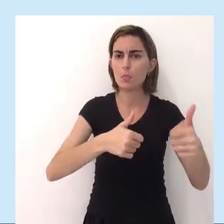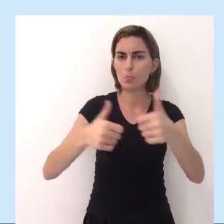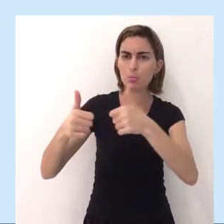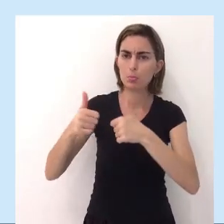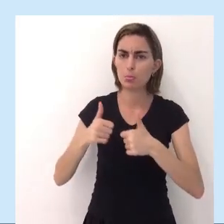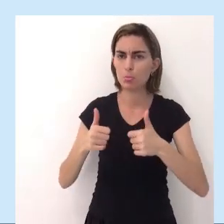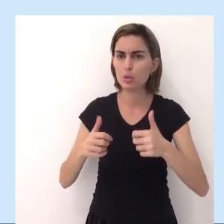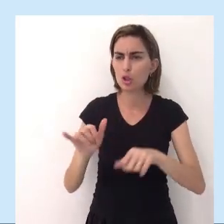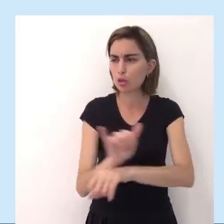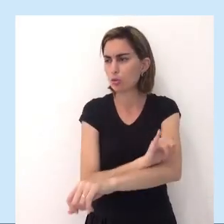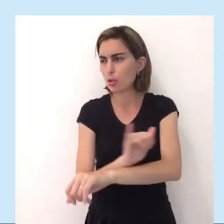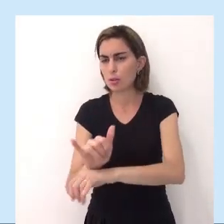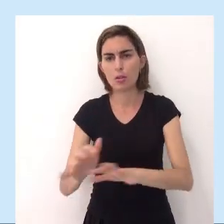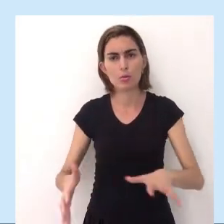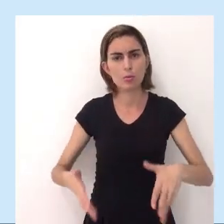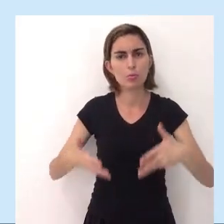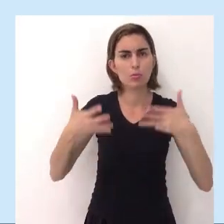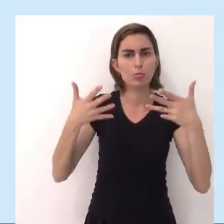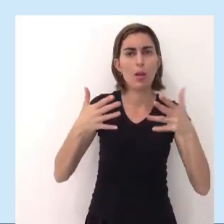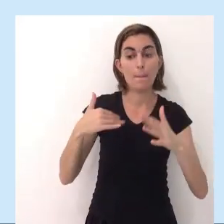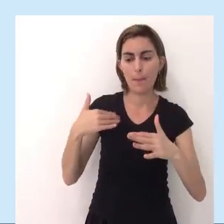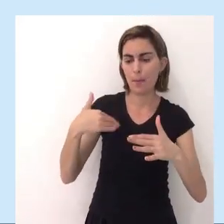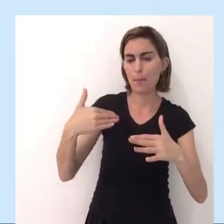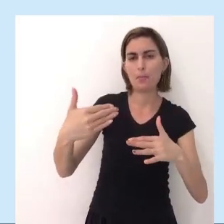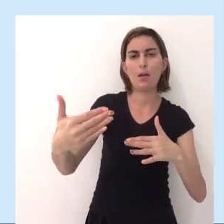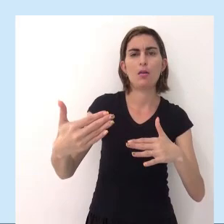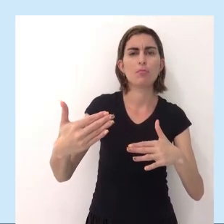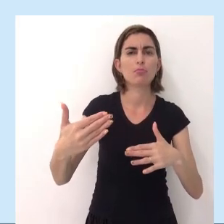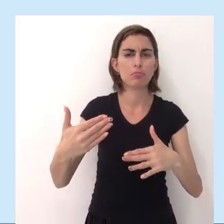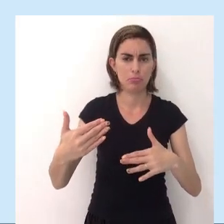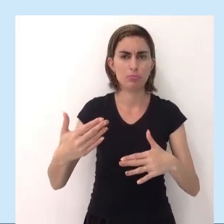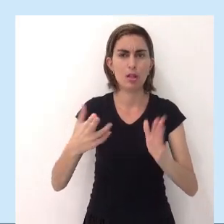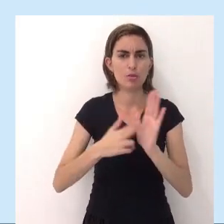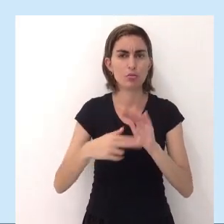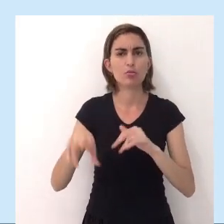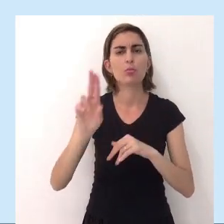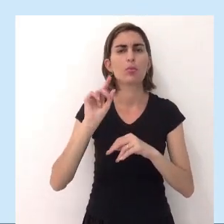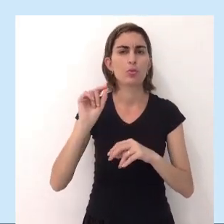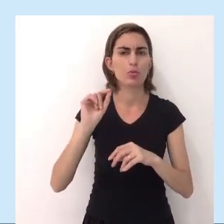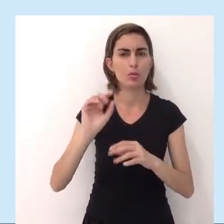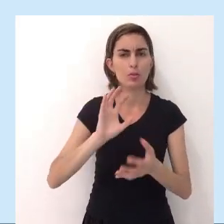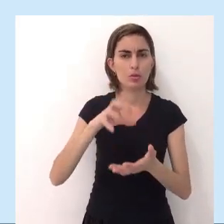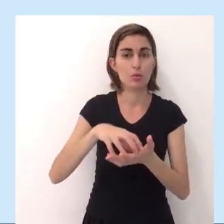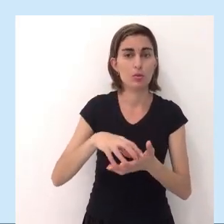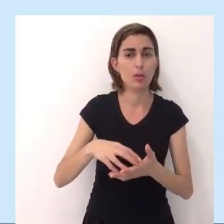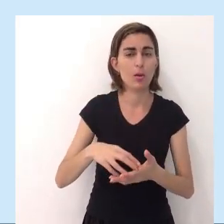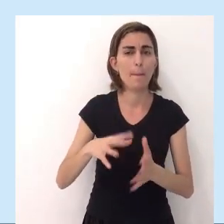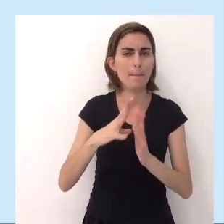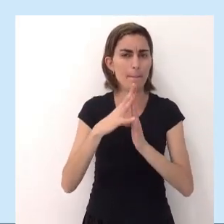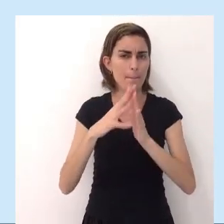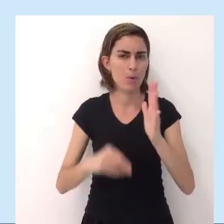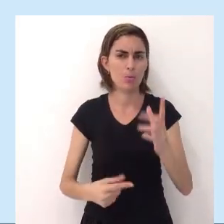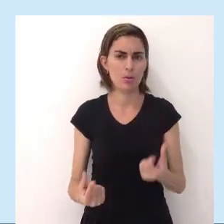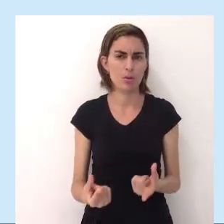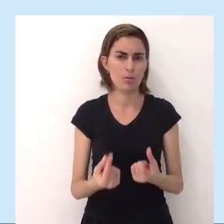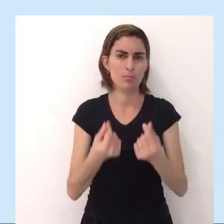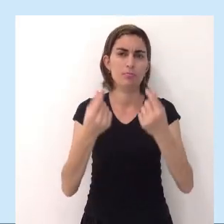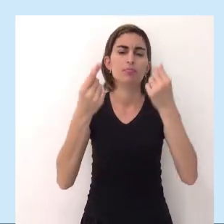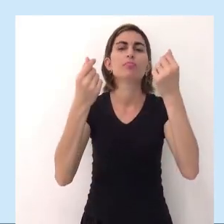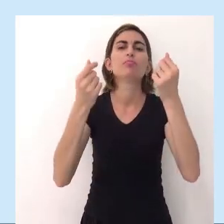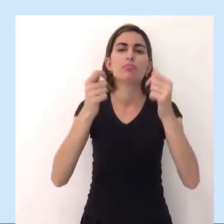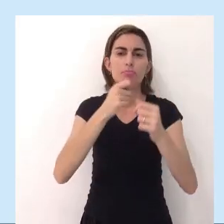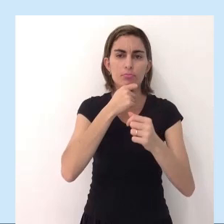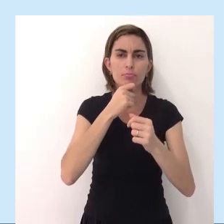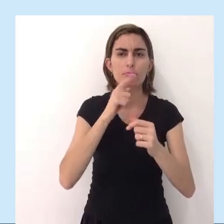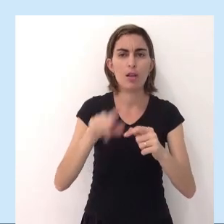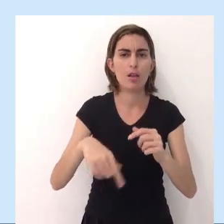posições estratégicas, né? E vem cada vez mais assumindo uma ideia central, mas o seu modelo econômico, que